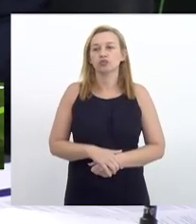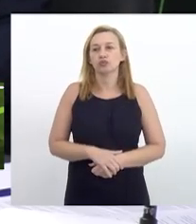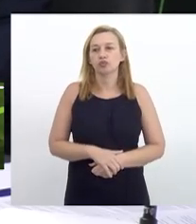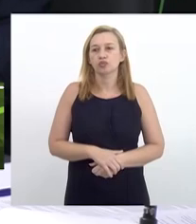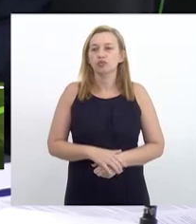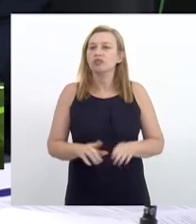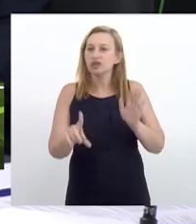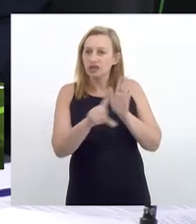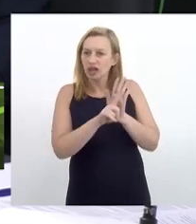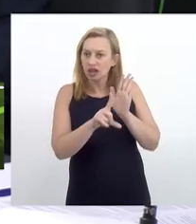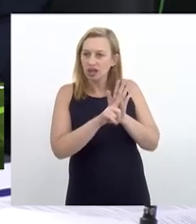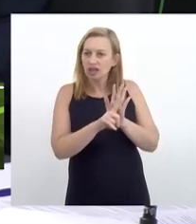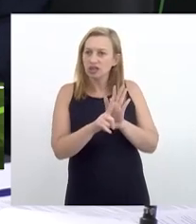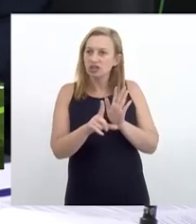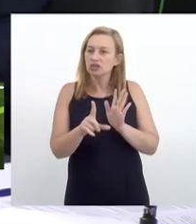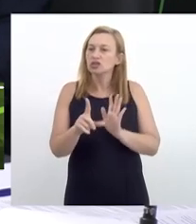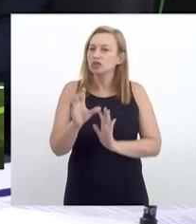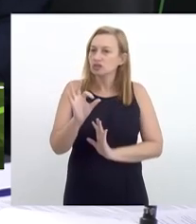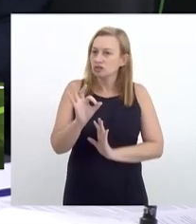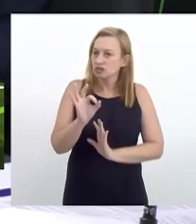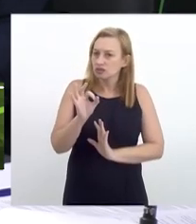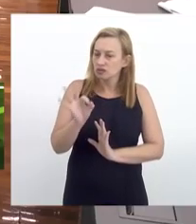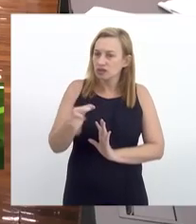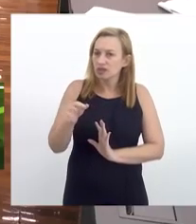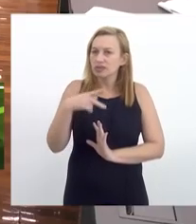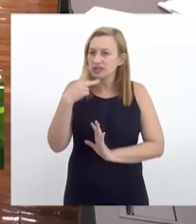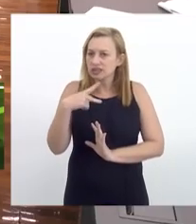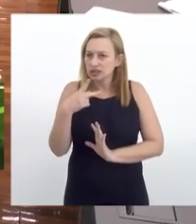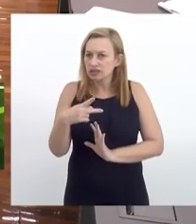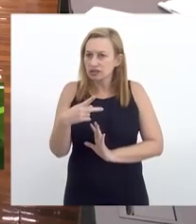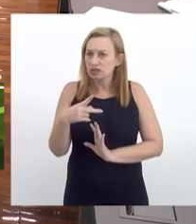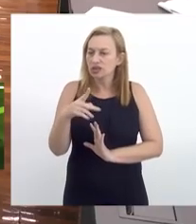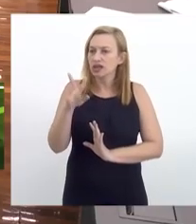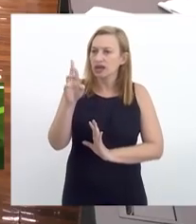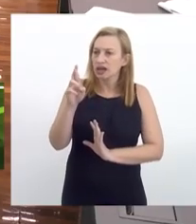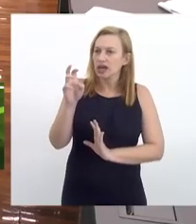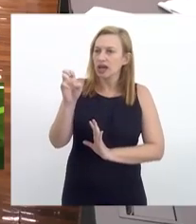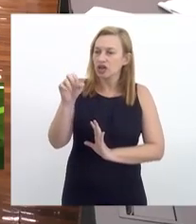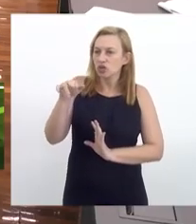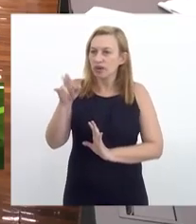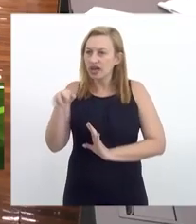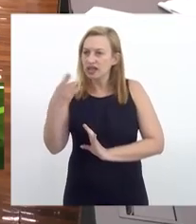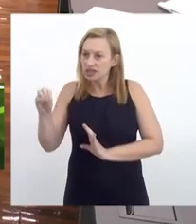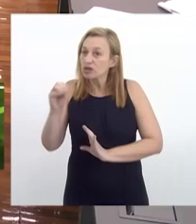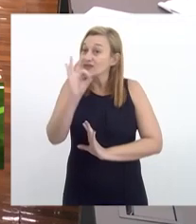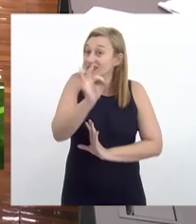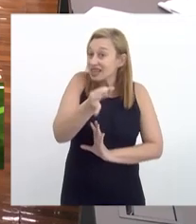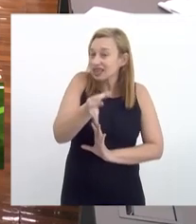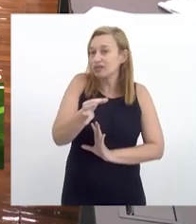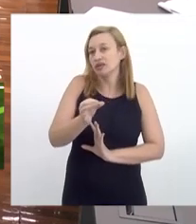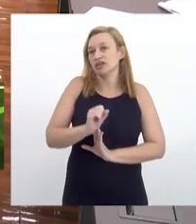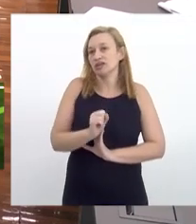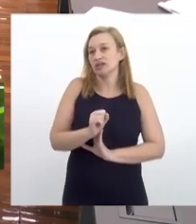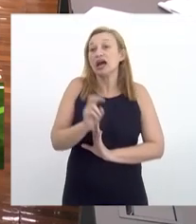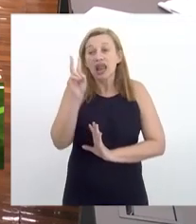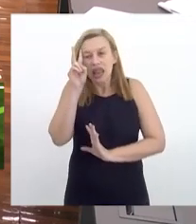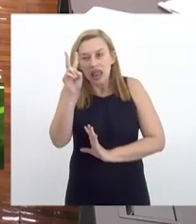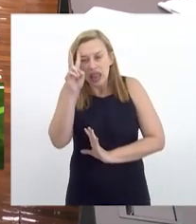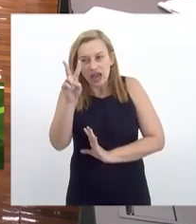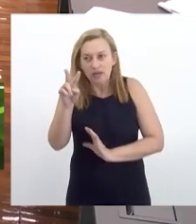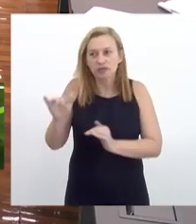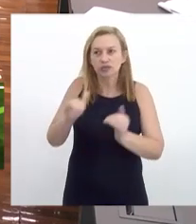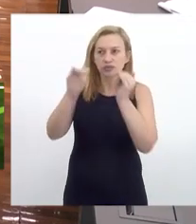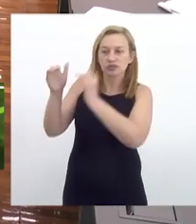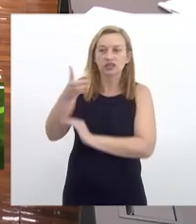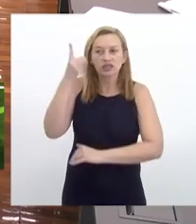lei Na lei Nós colocamos Exatamente Remuneração Para isso Para atender isso Vossa Excelência Lembra que inclusive